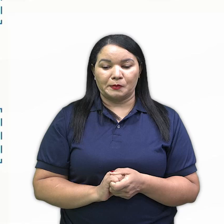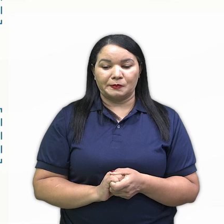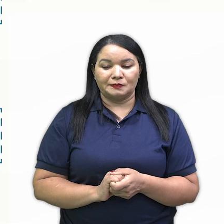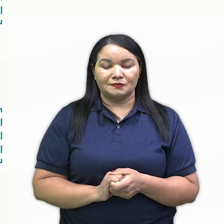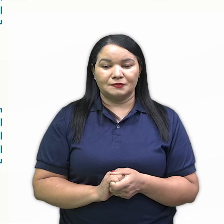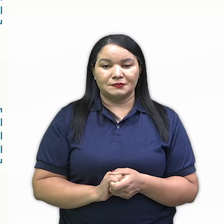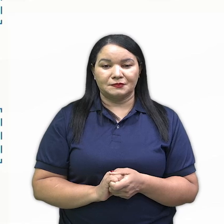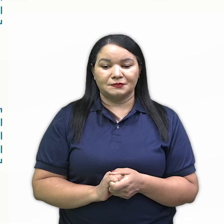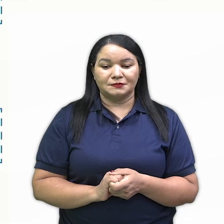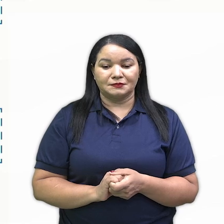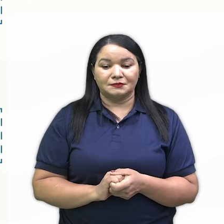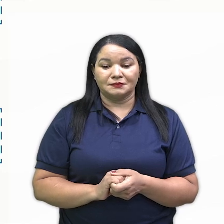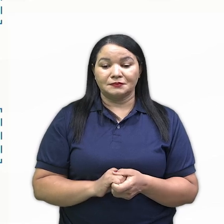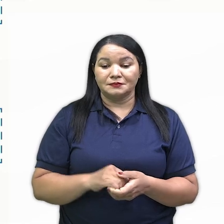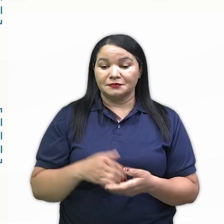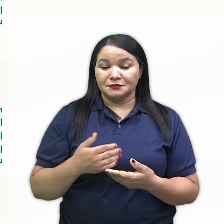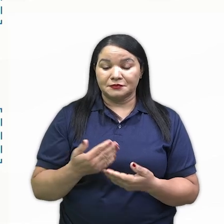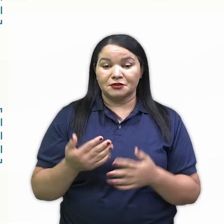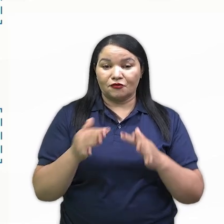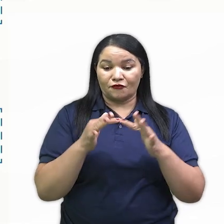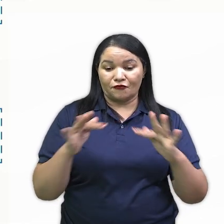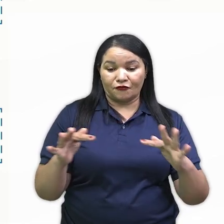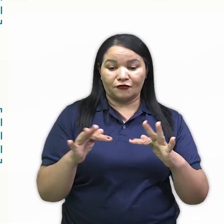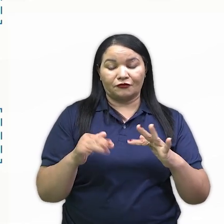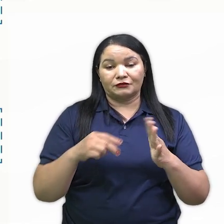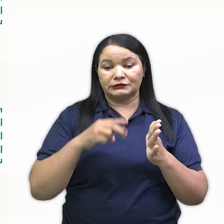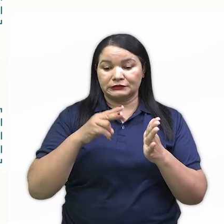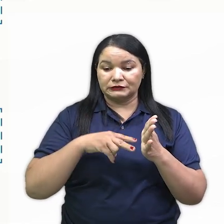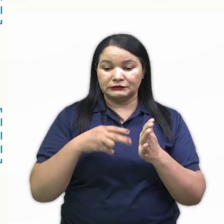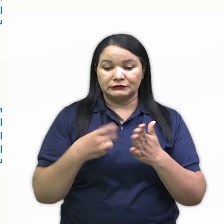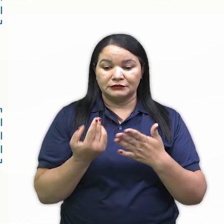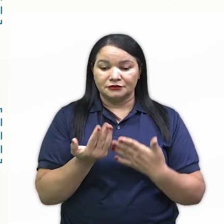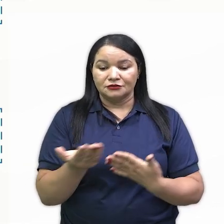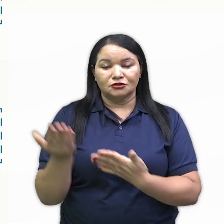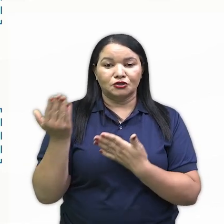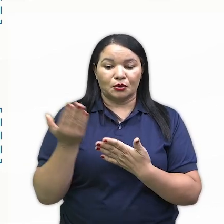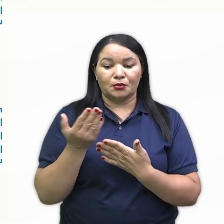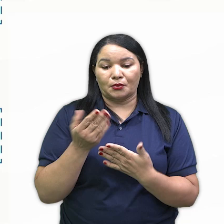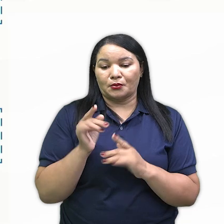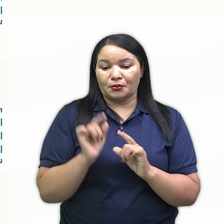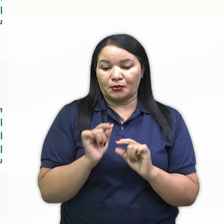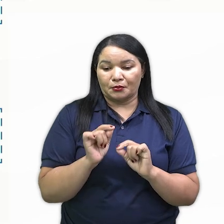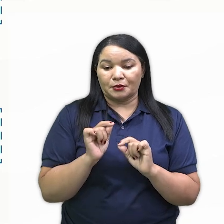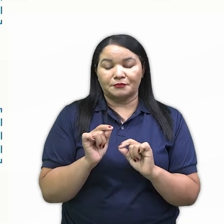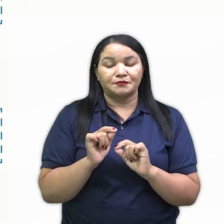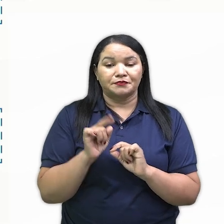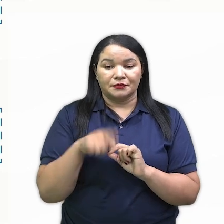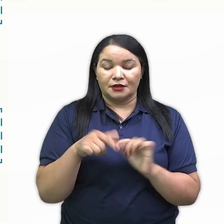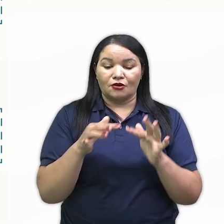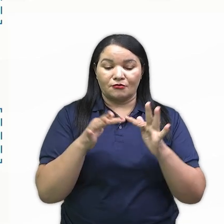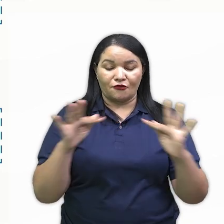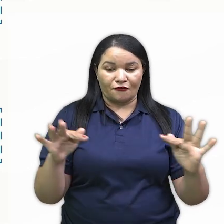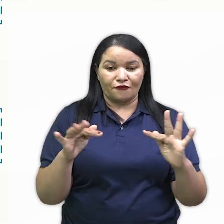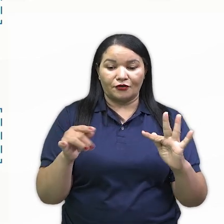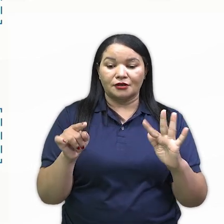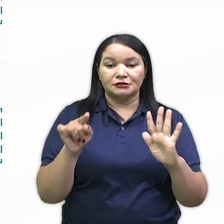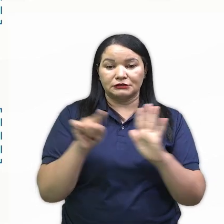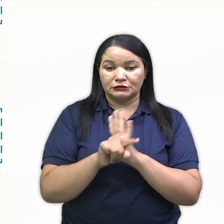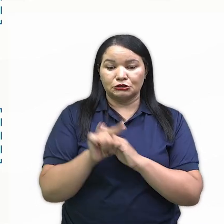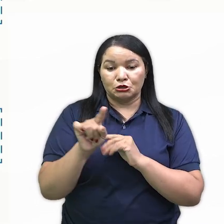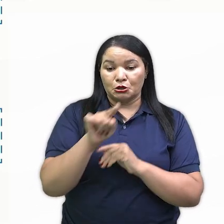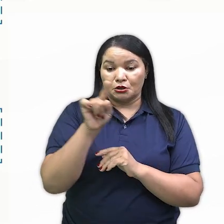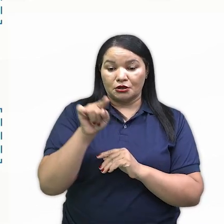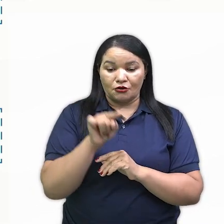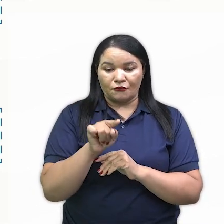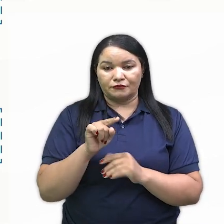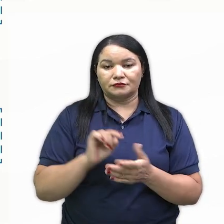TV. Were they watching TV? Então, olha só, frase interrogativa, o verbo to be vai